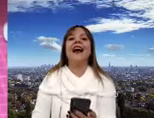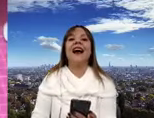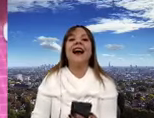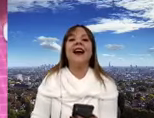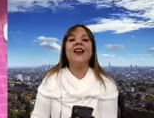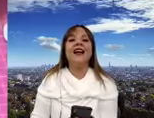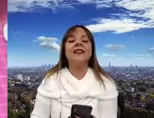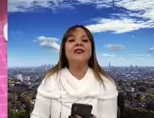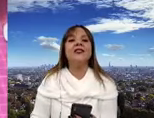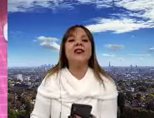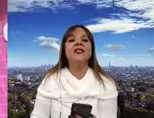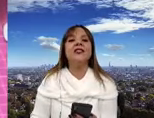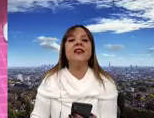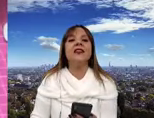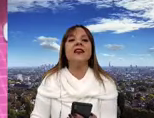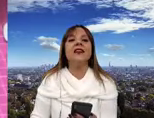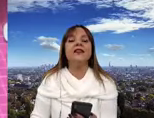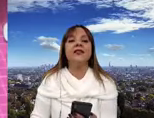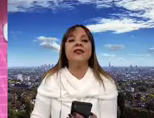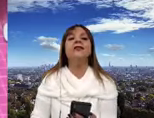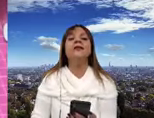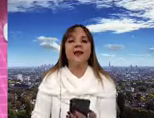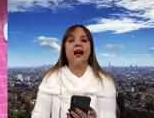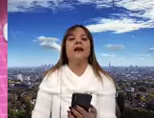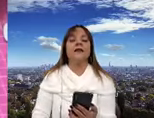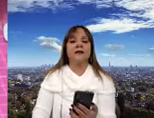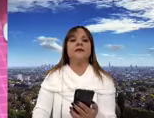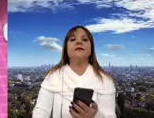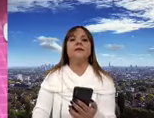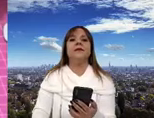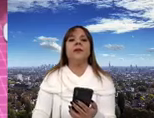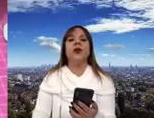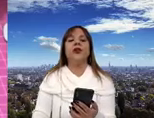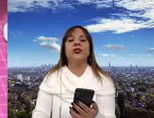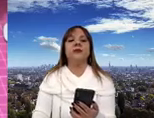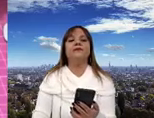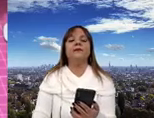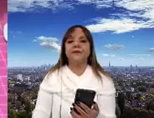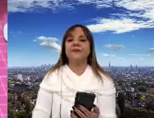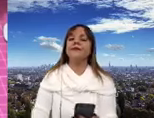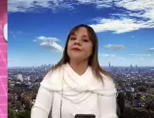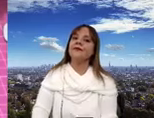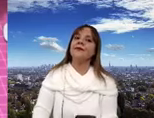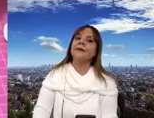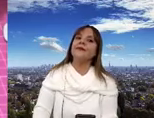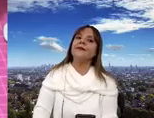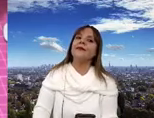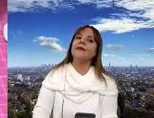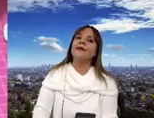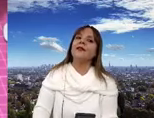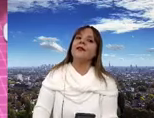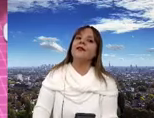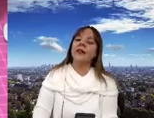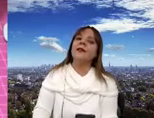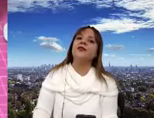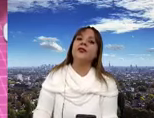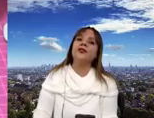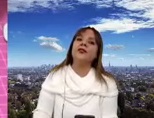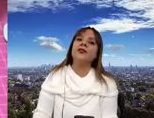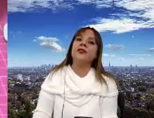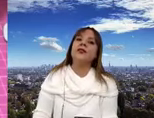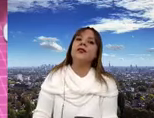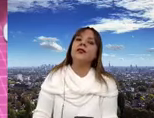Olha lá, tá tudo certinho, olha lá, viu? Tá. E aí, Ótimo. viu que tá mantido aqui a bolinha dos olhos? Vimos. Do